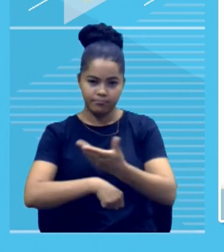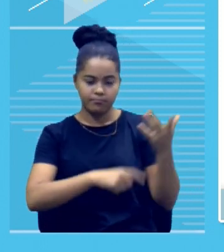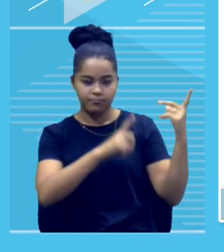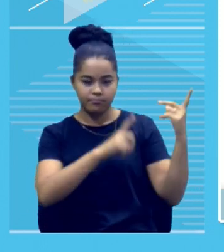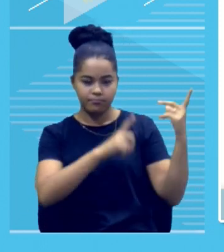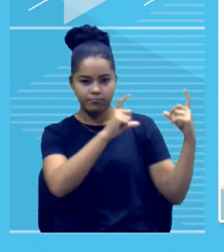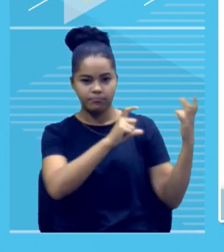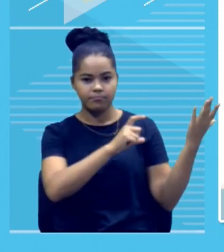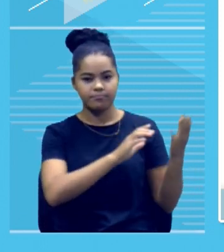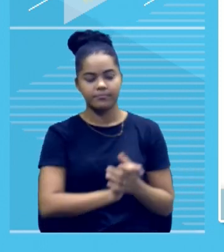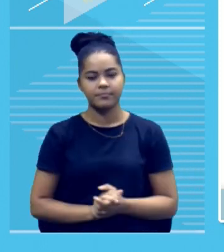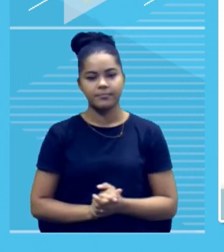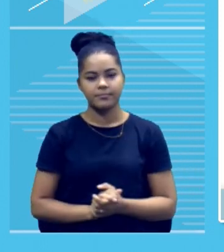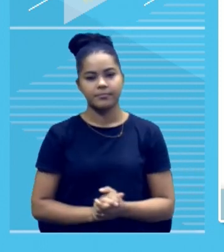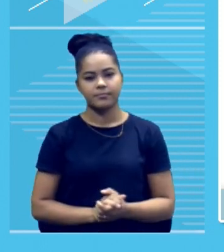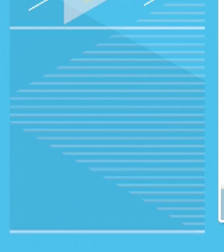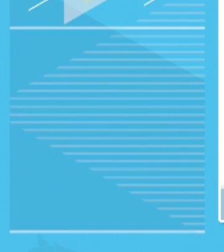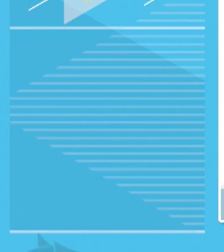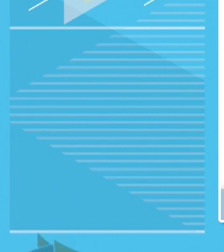Um minuto.